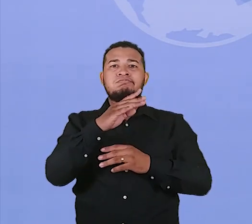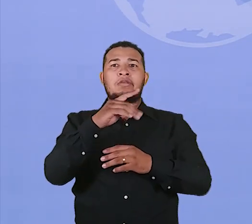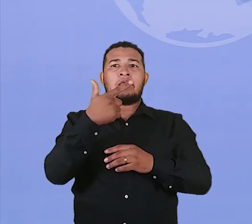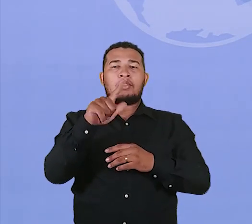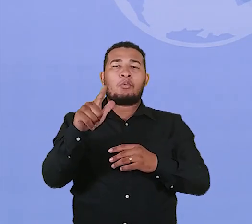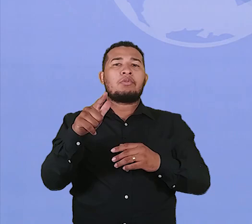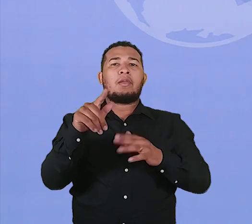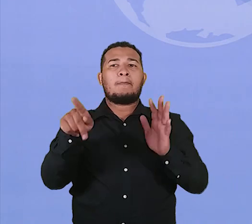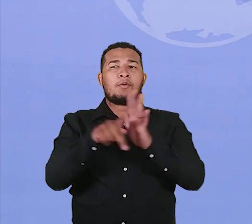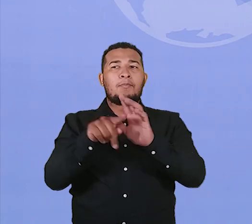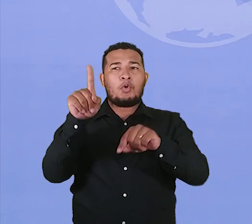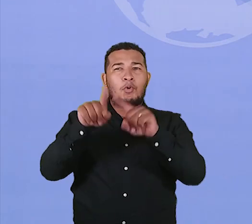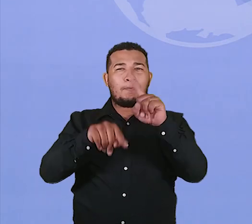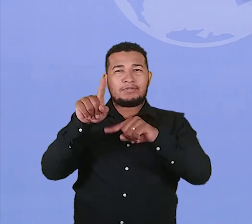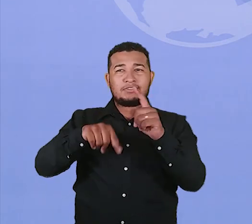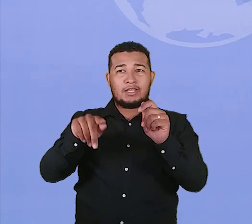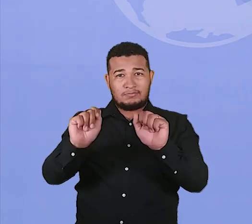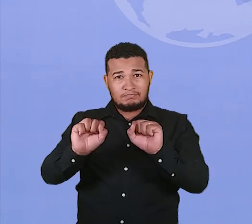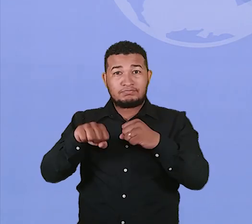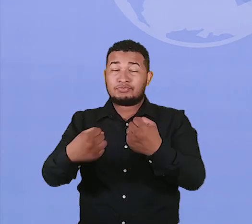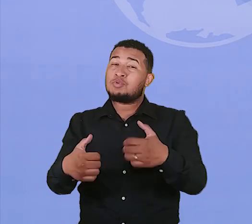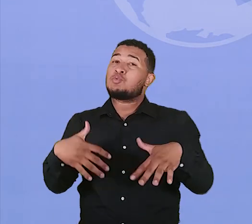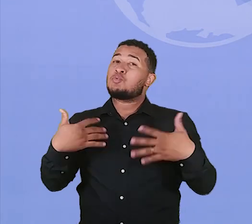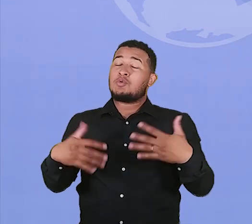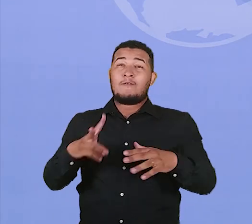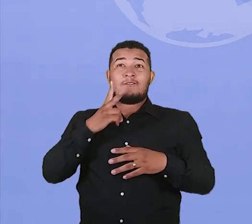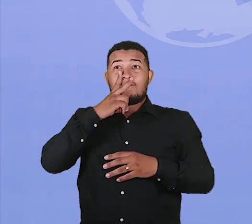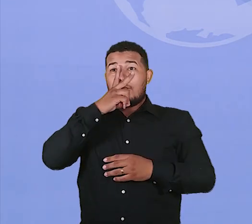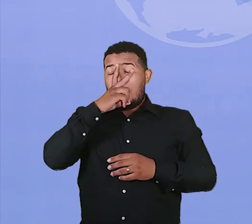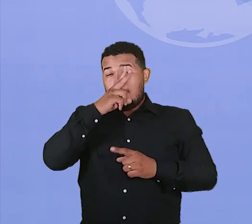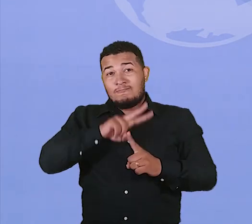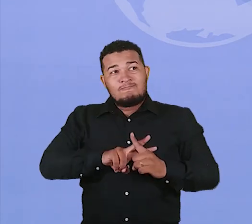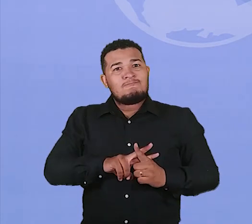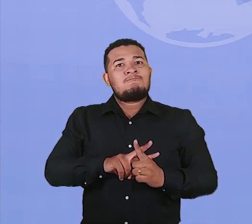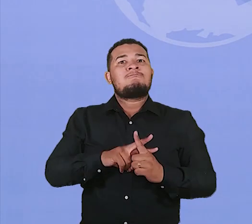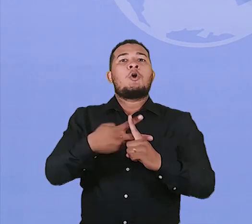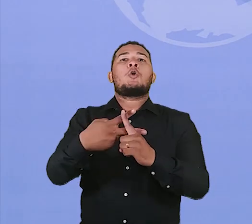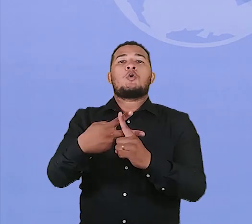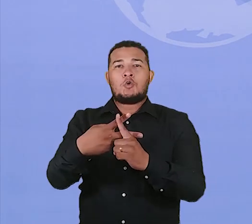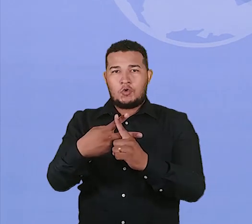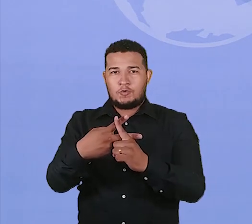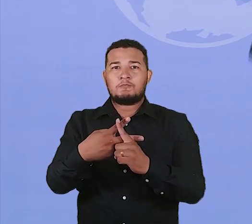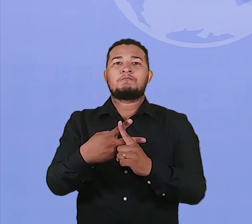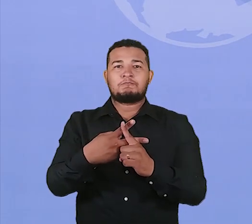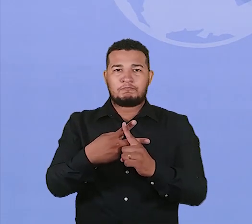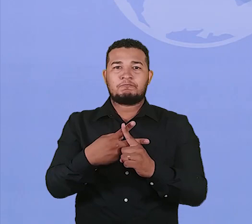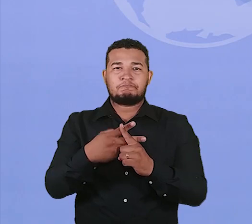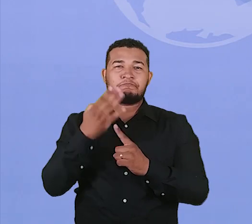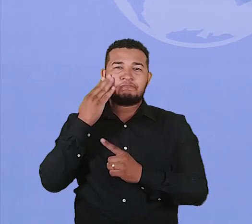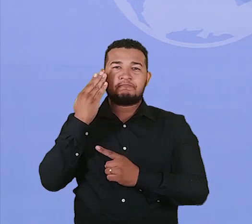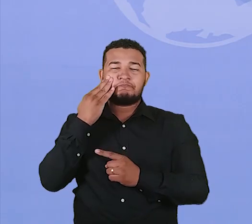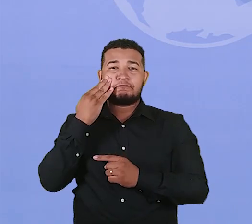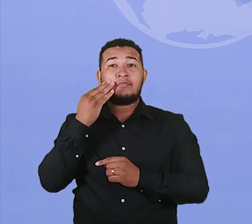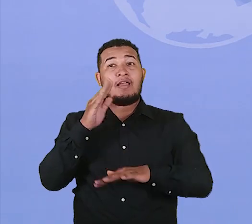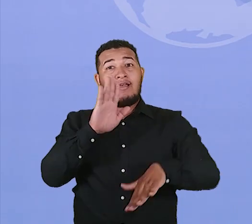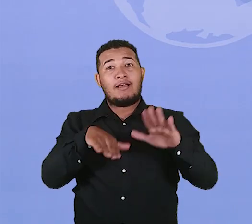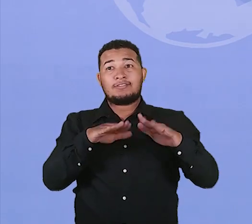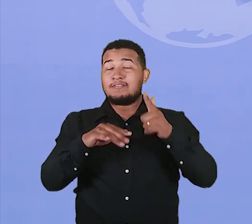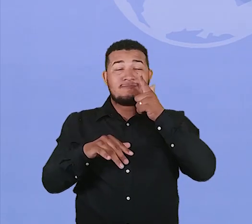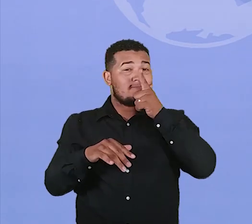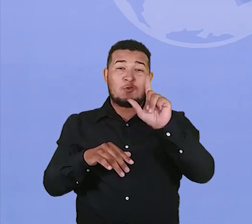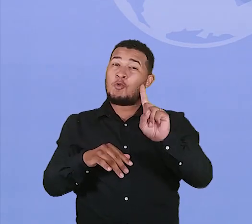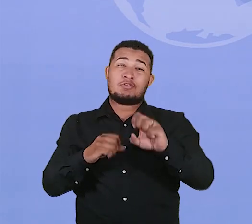máquina ali para fazer essa atividade é você deixa de fazer uma força muito maior uma força muito maior gigante né